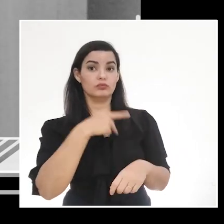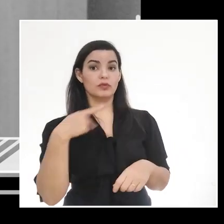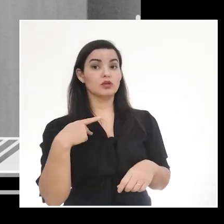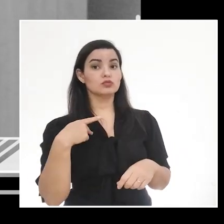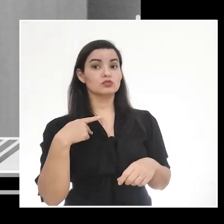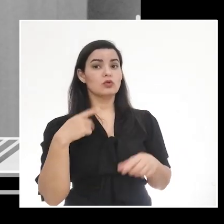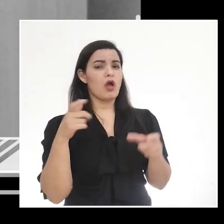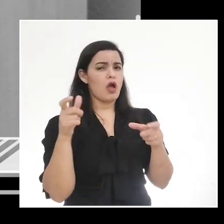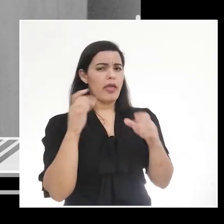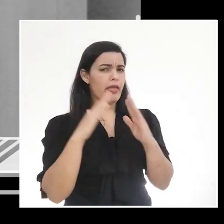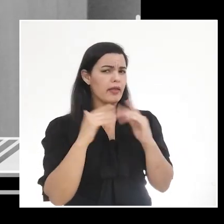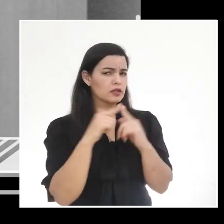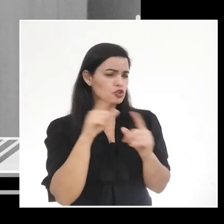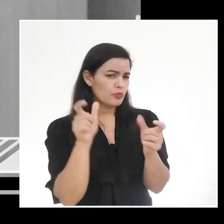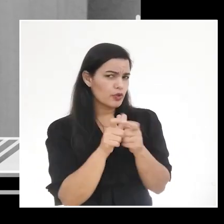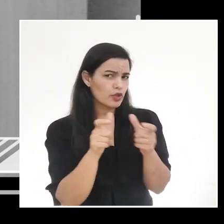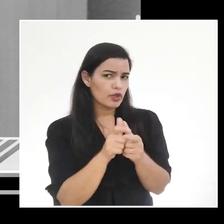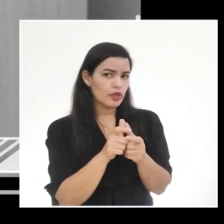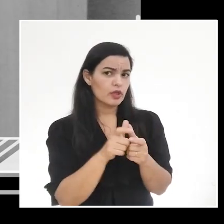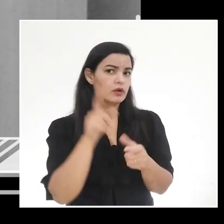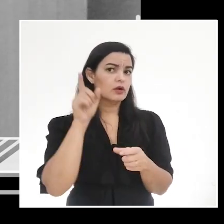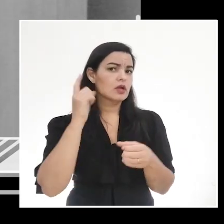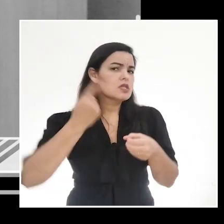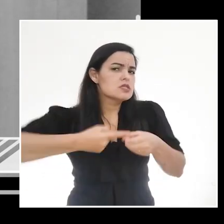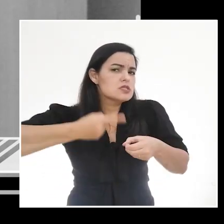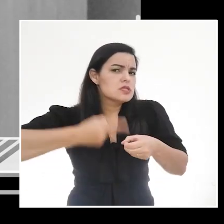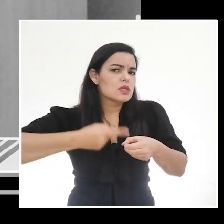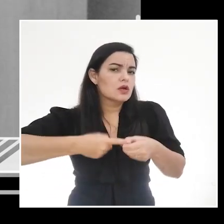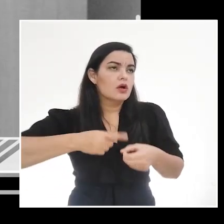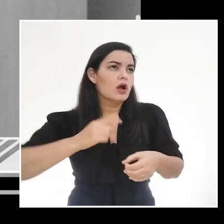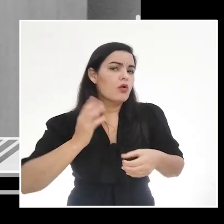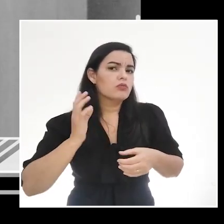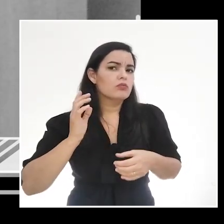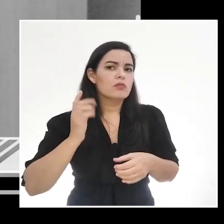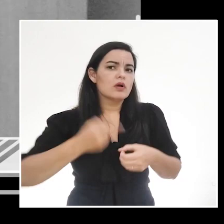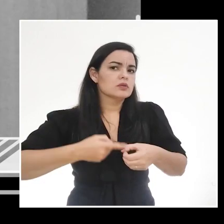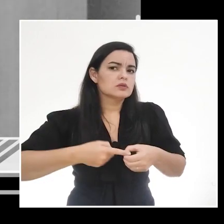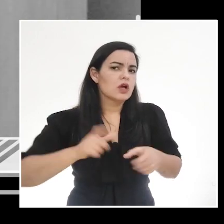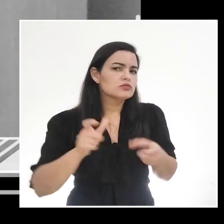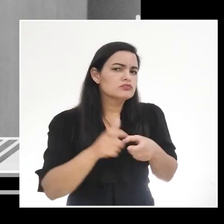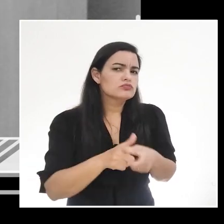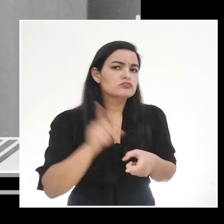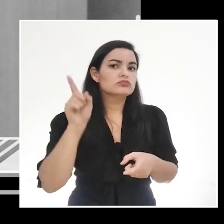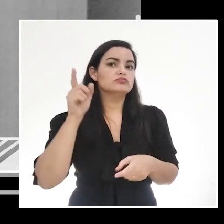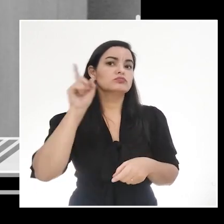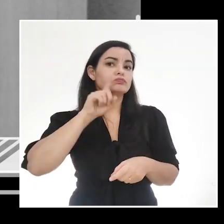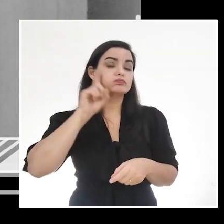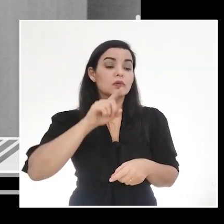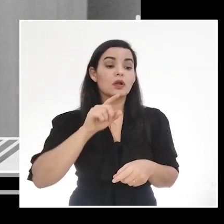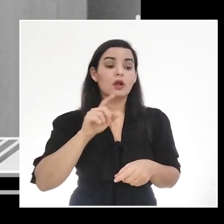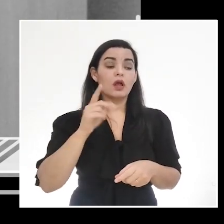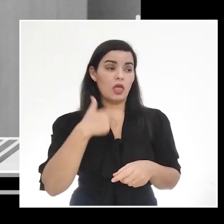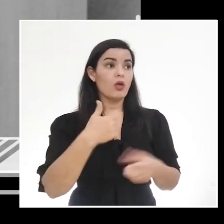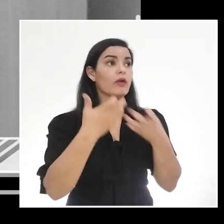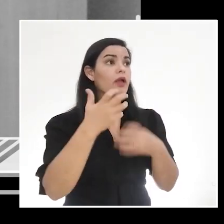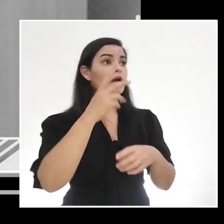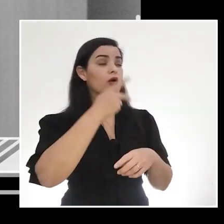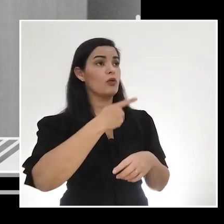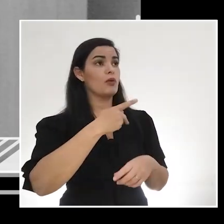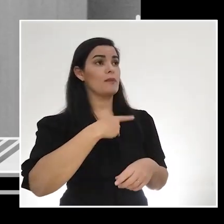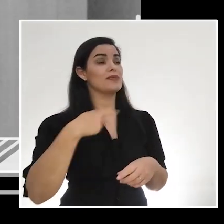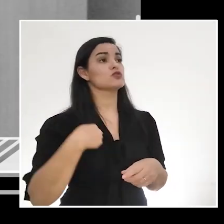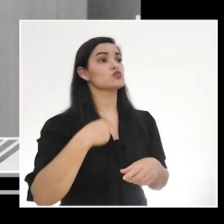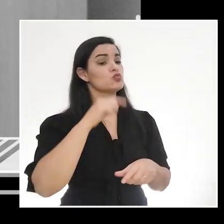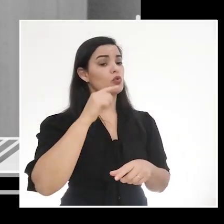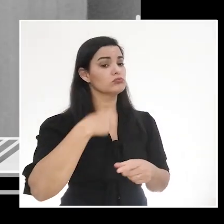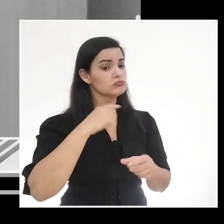com o pastor, falou: olha, pastor, era uma igreja pequena do interior dos Estados Unidos, eu quero ser um pastor. E o pastor disse o seguinte: